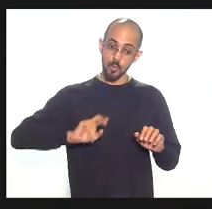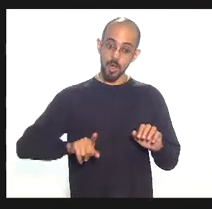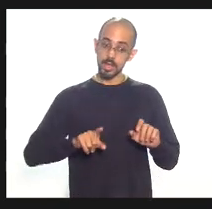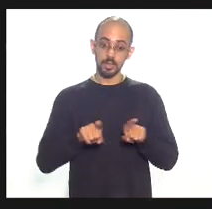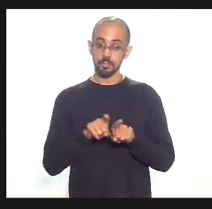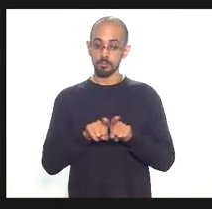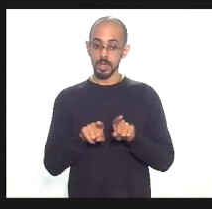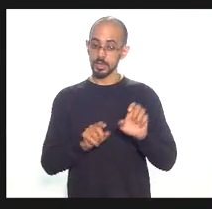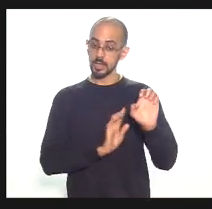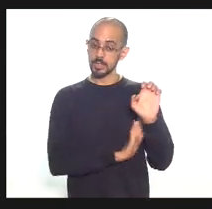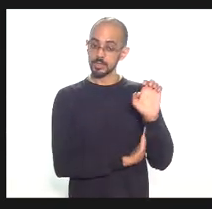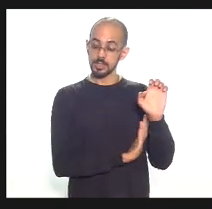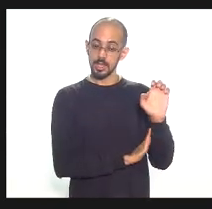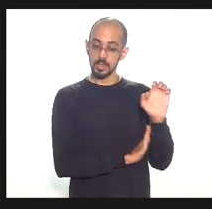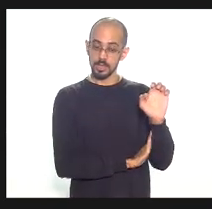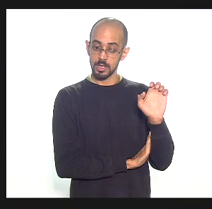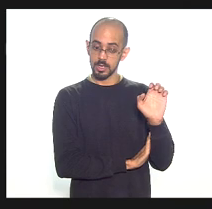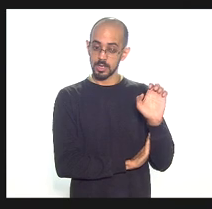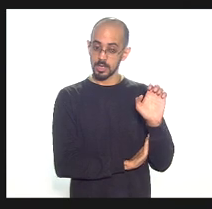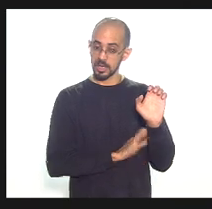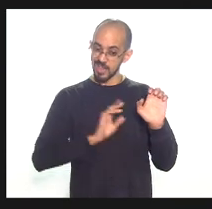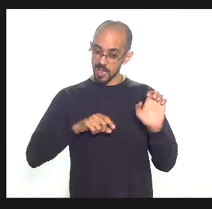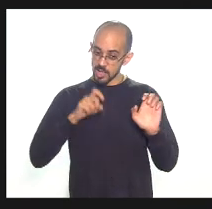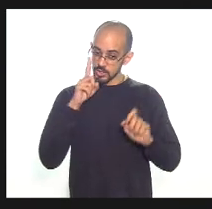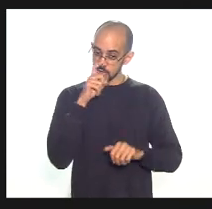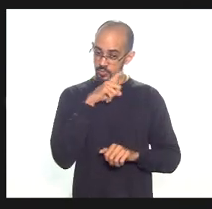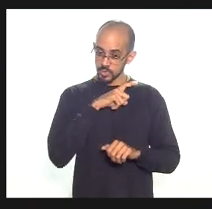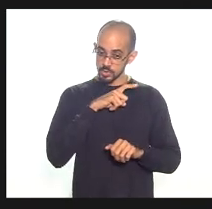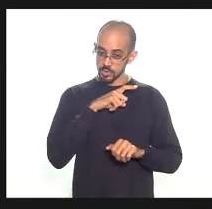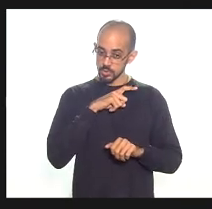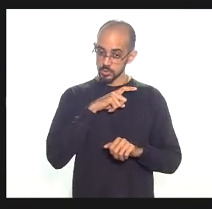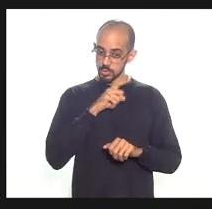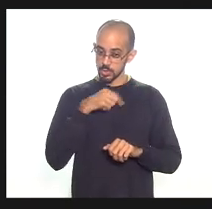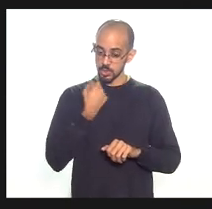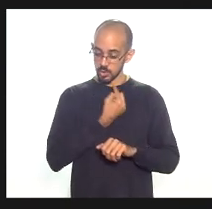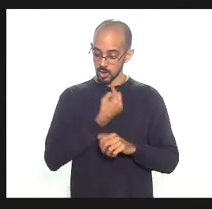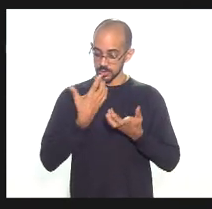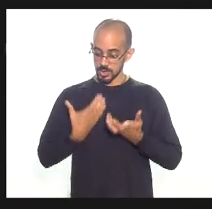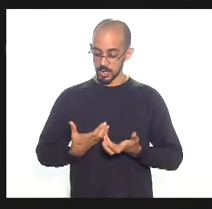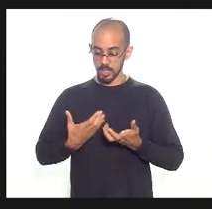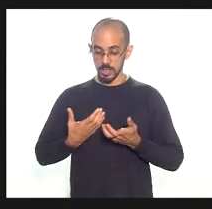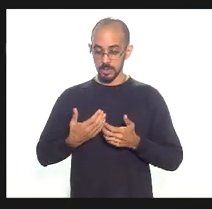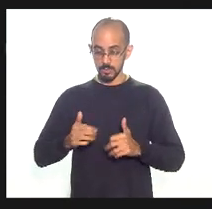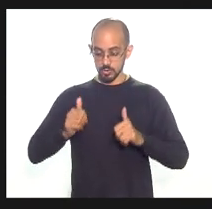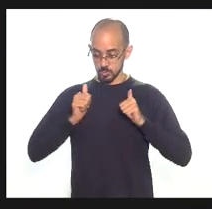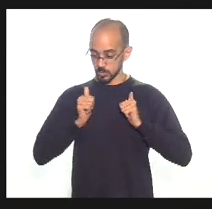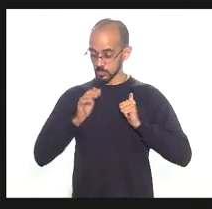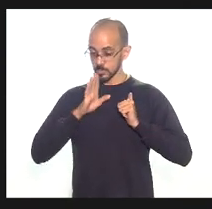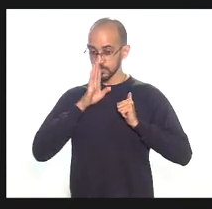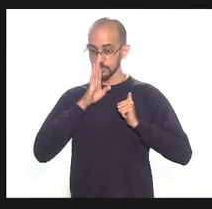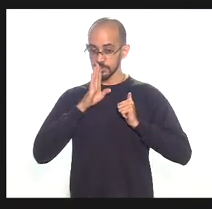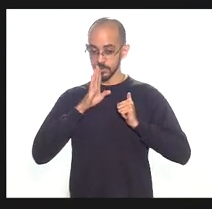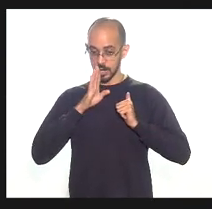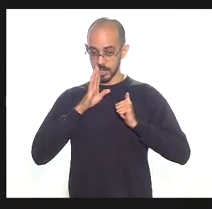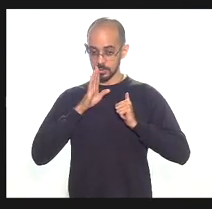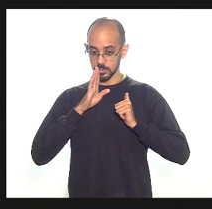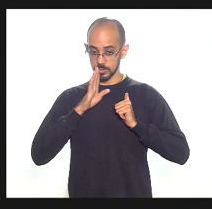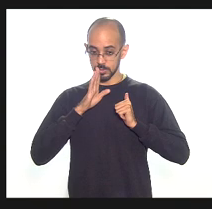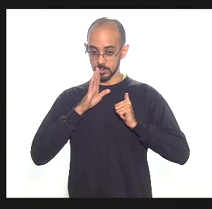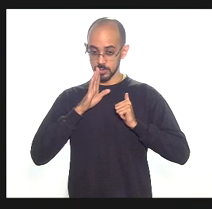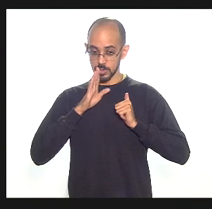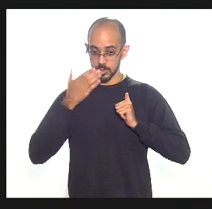difícil entender que o que a gente quer imparcialidade aí fica um monte de deputado